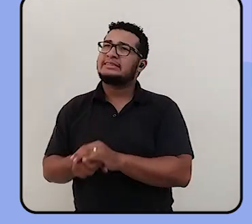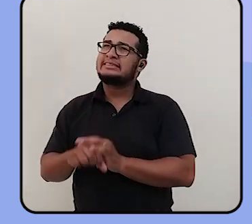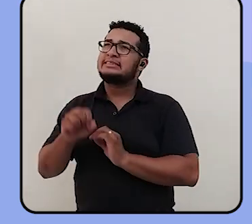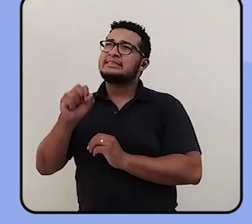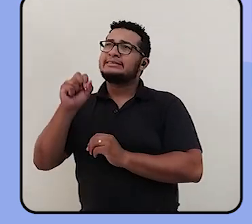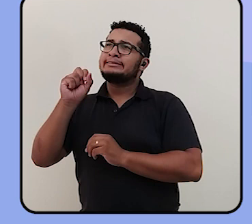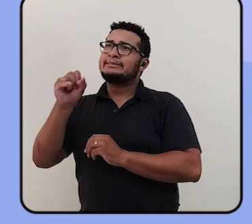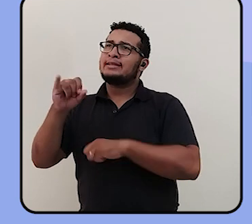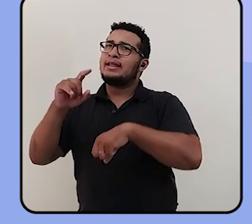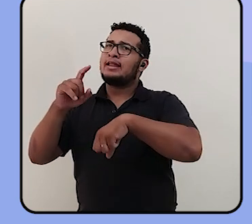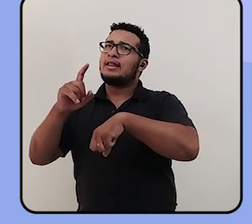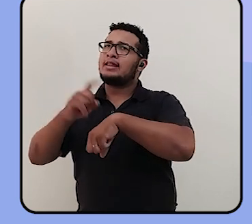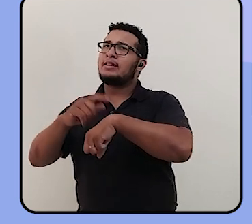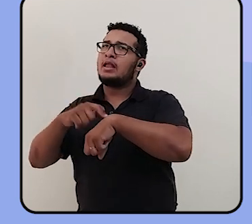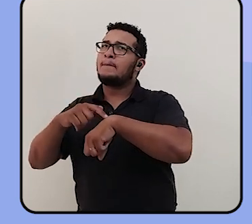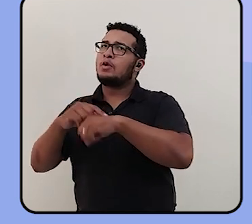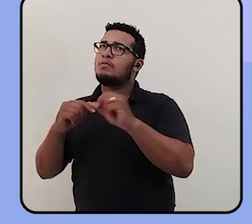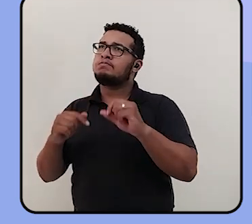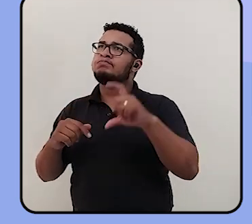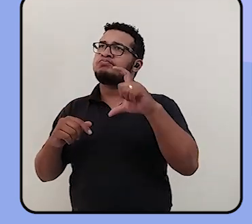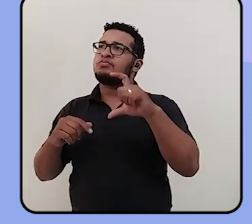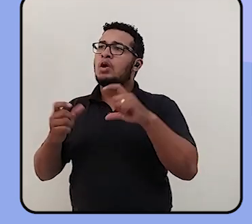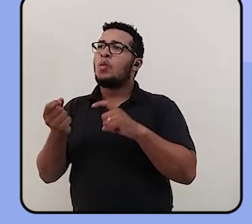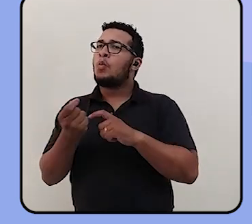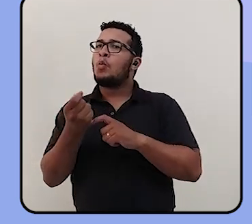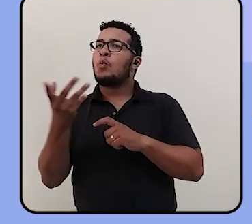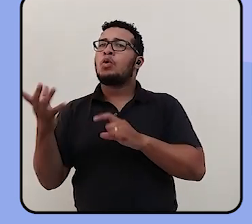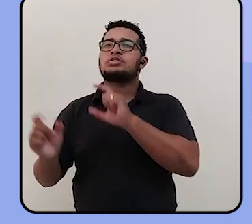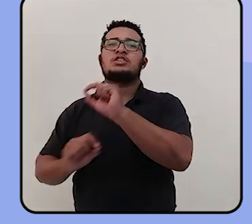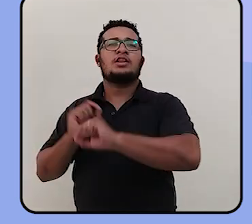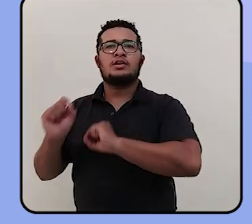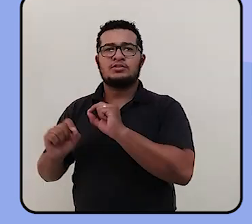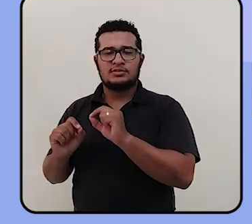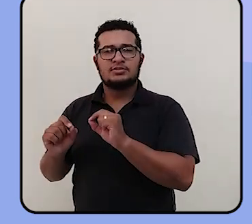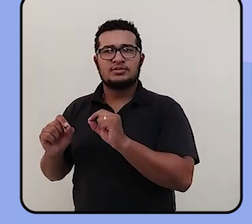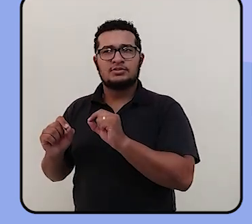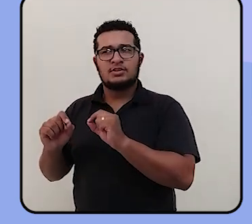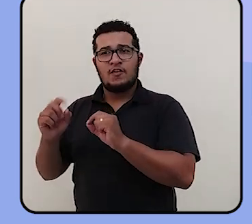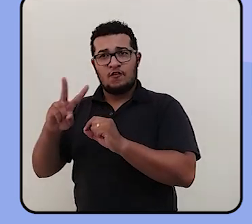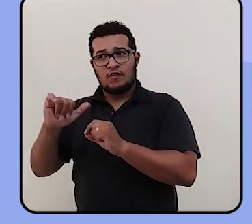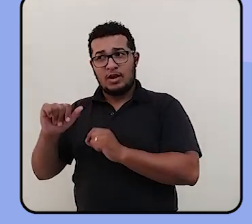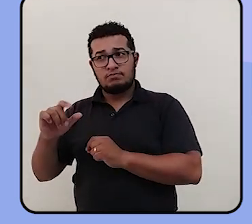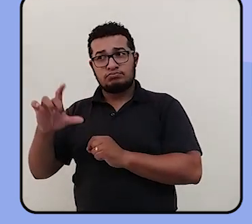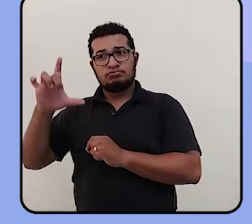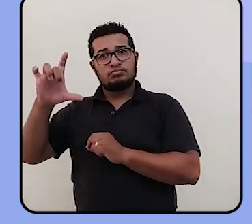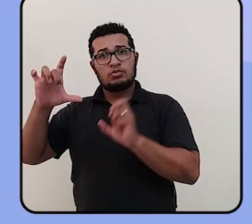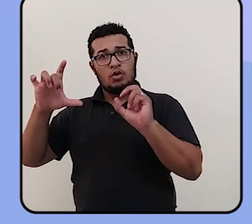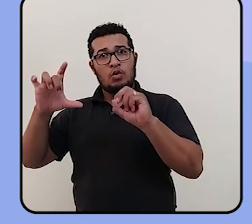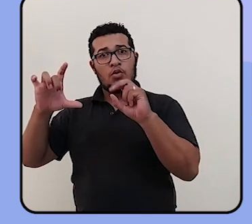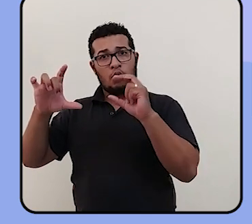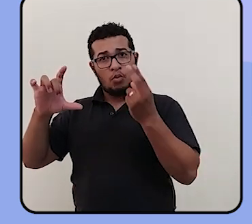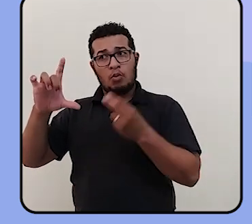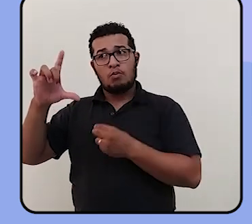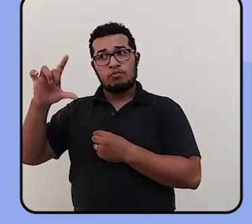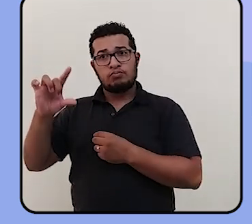pergunta, o que será que vai acontecer com a quantidade de peças? Será que vai subir também ou será que